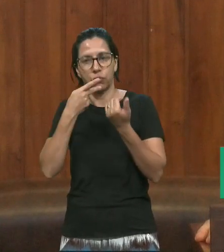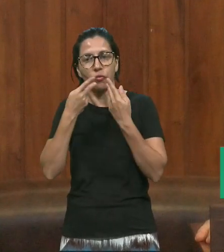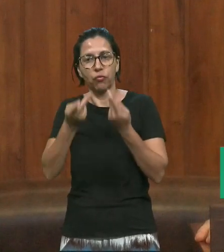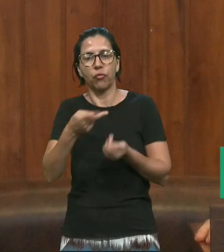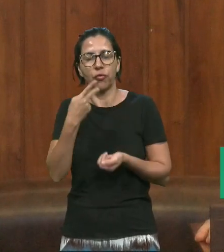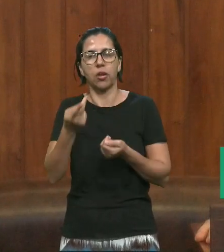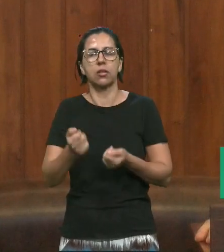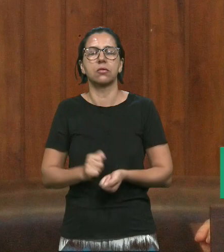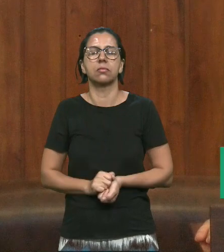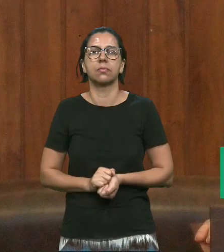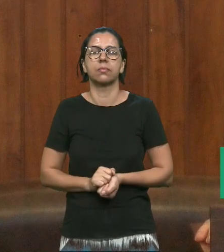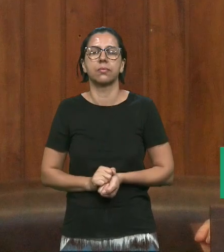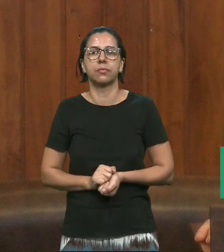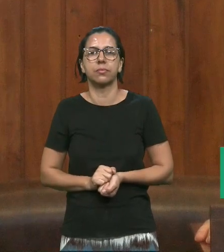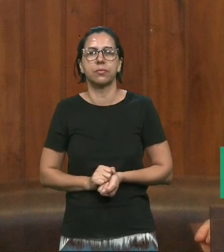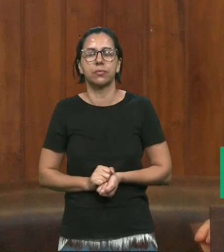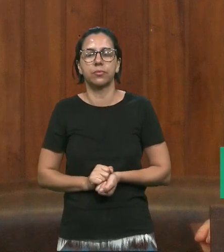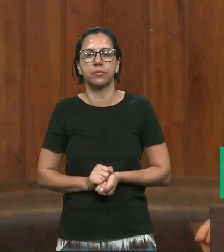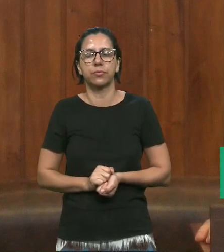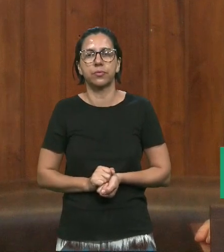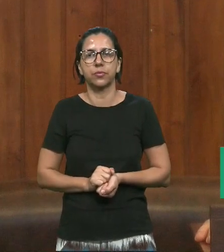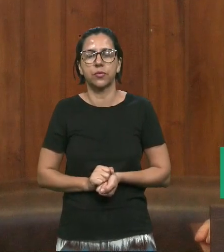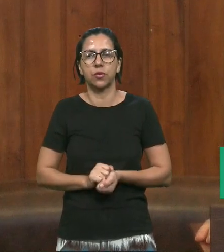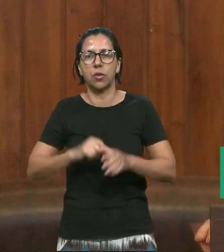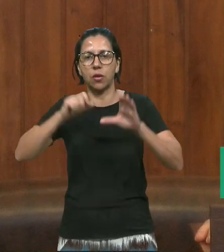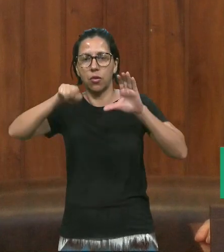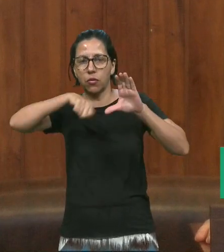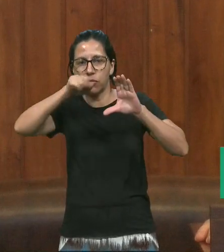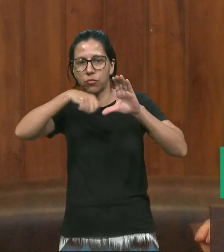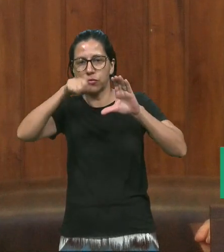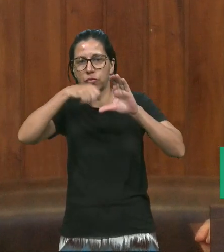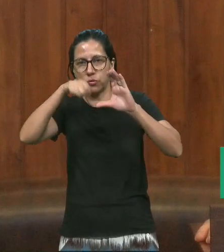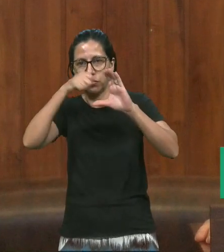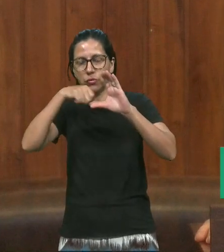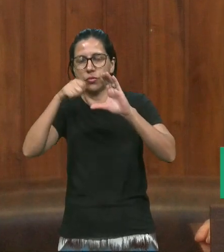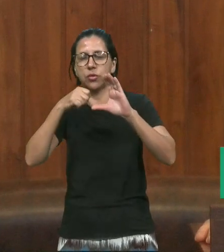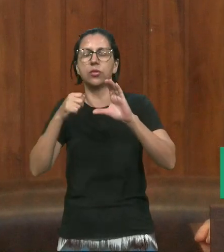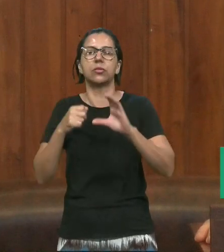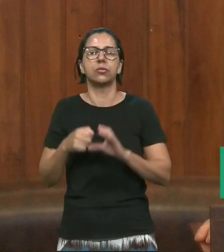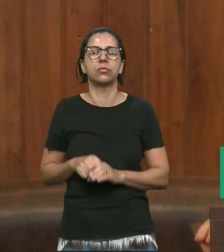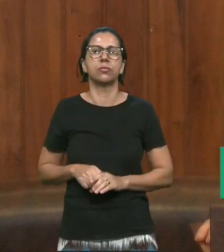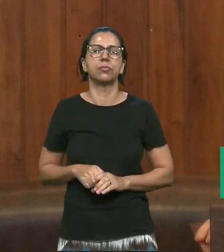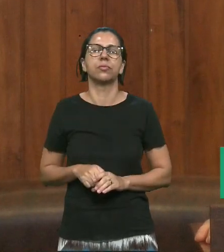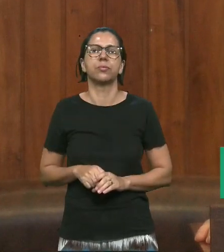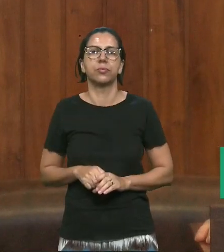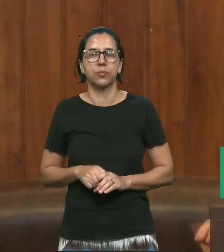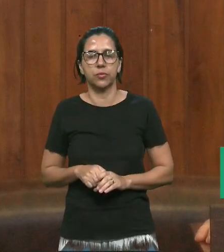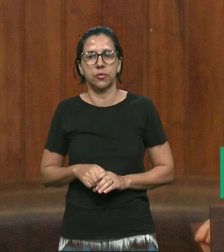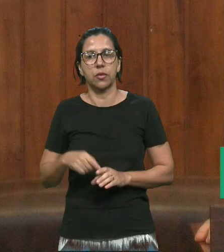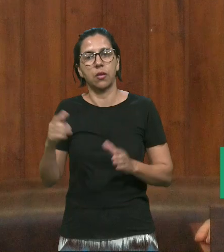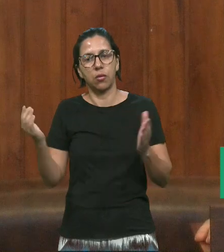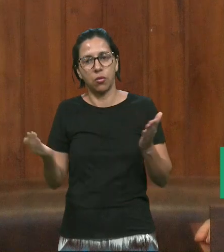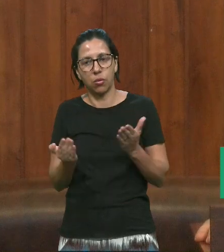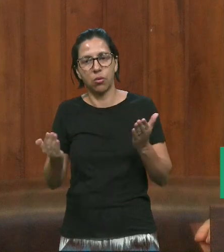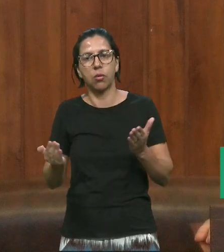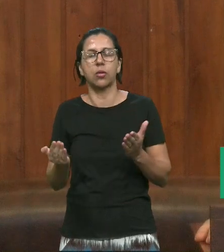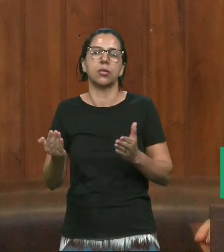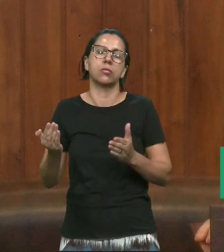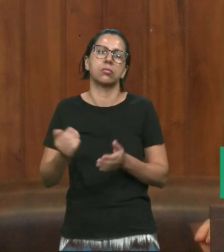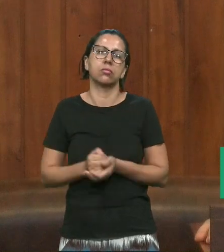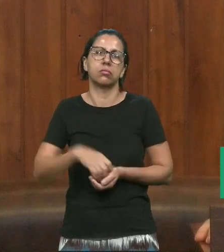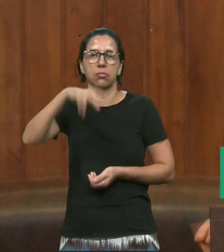né? Aonde precisa chegar esse vídeo de hoje aí, que nós estamos questionando o atual governo aí, desgoverno,